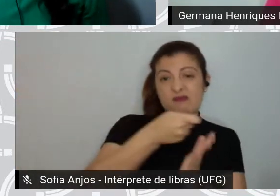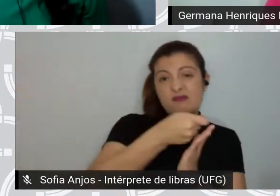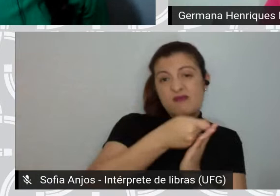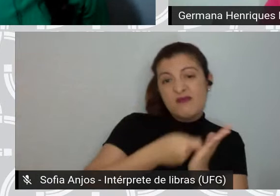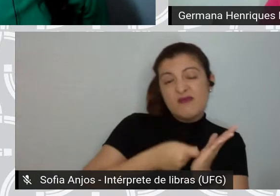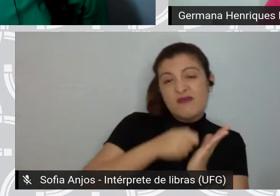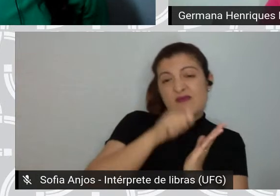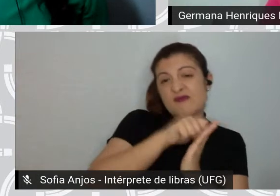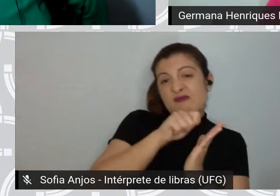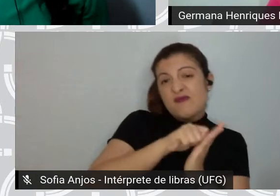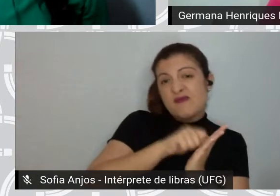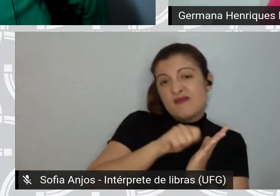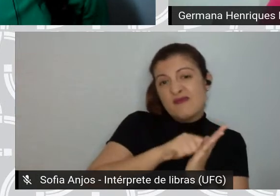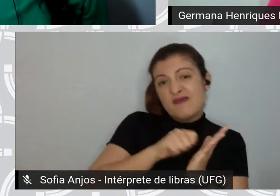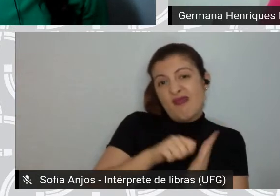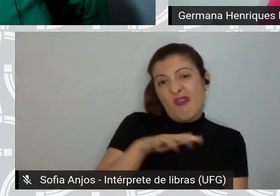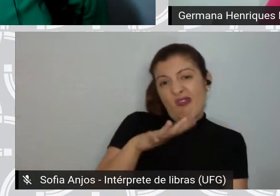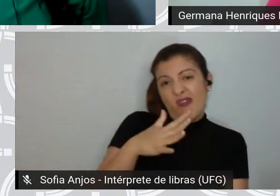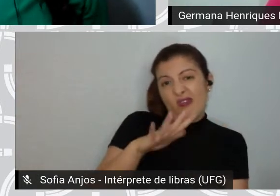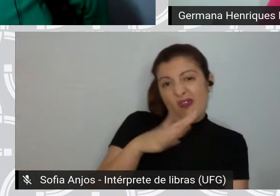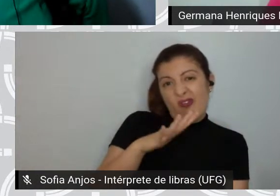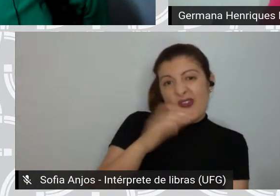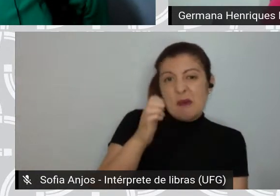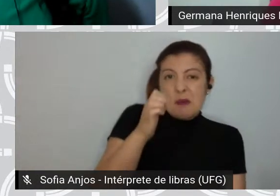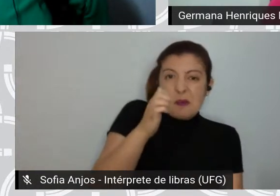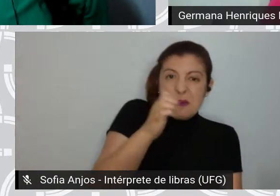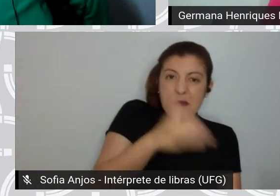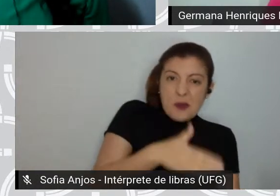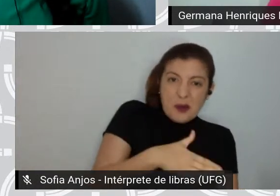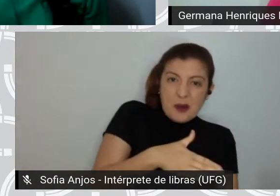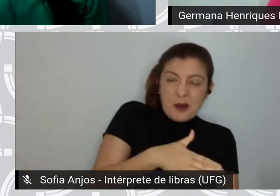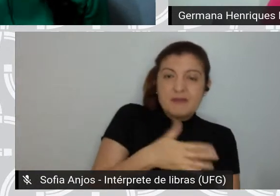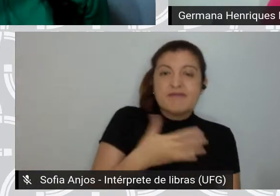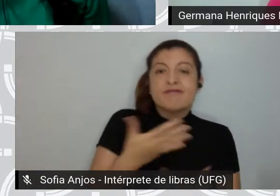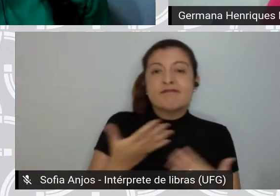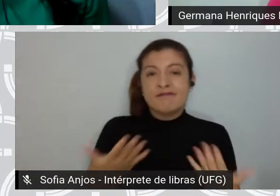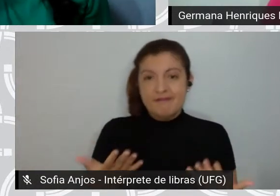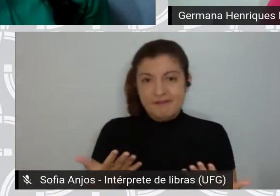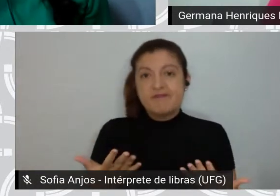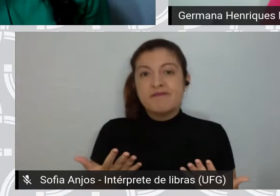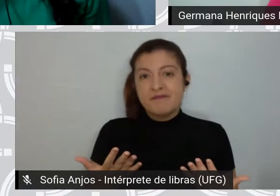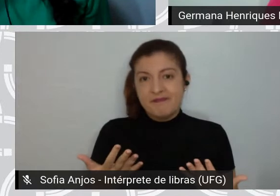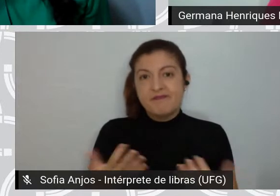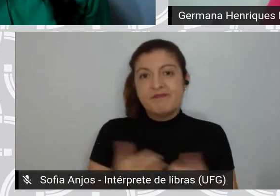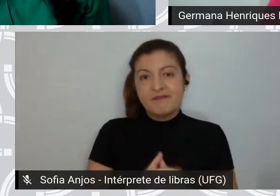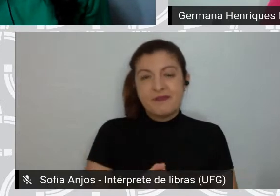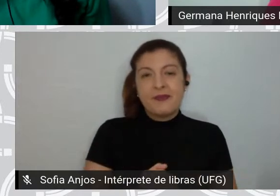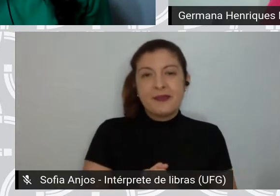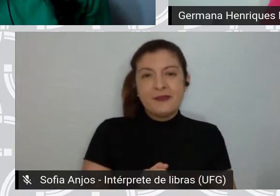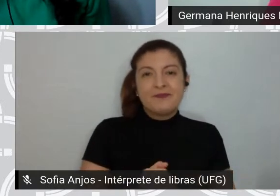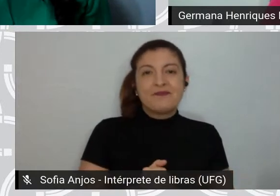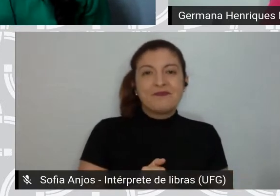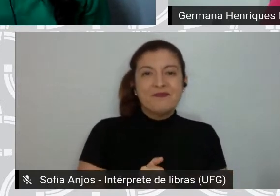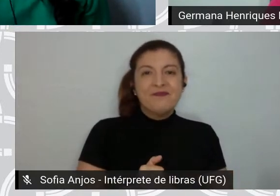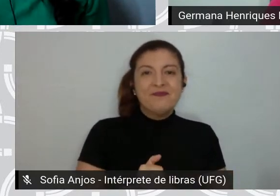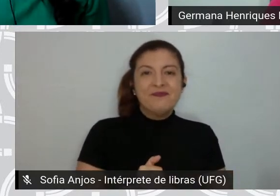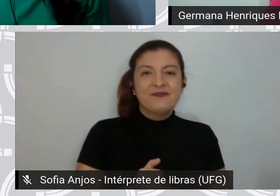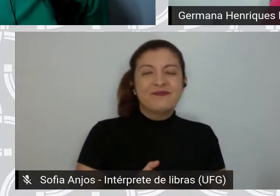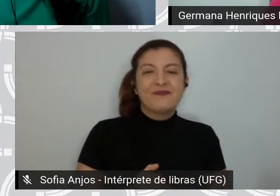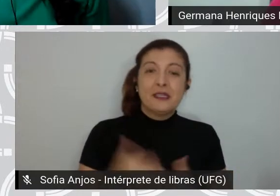Patrícia, eu não sei se eu respondi a sua pergunta. Não, foi ótimo, Germana, porque assim a